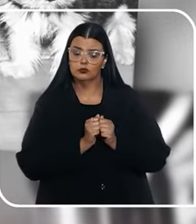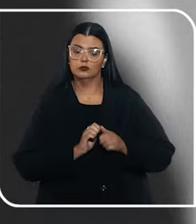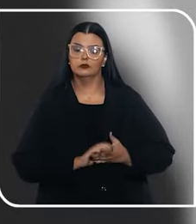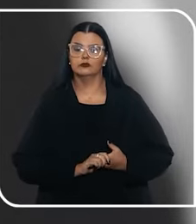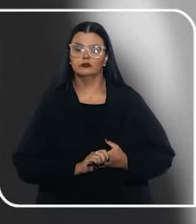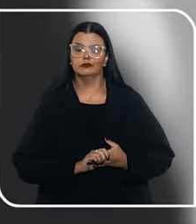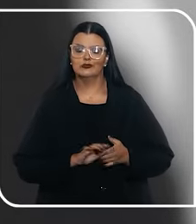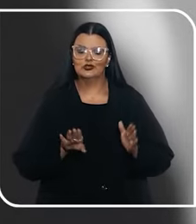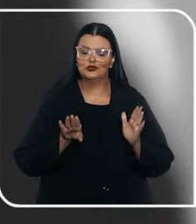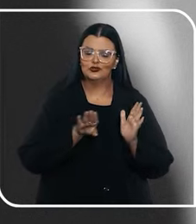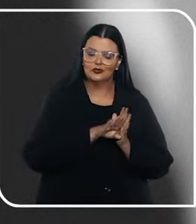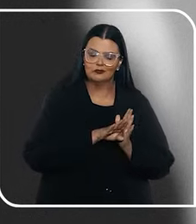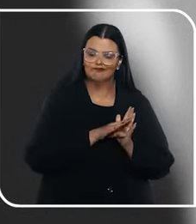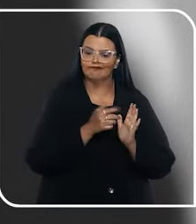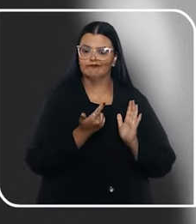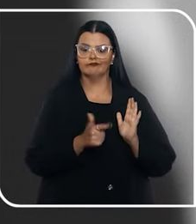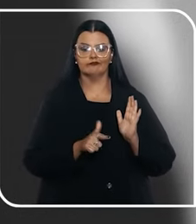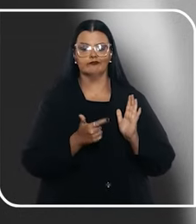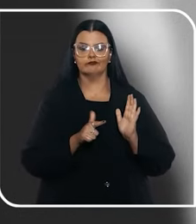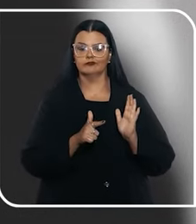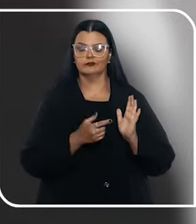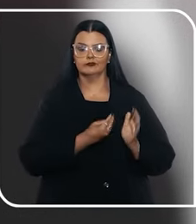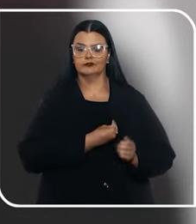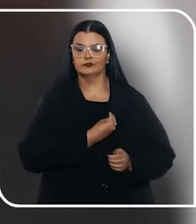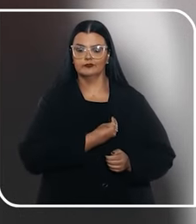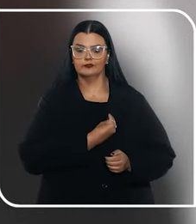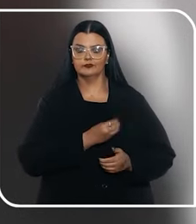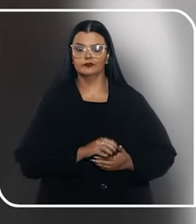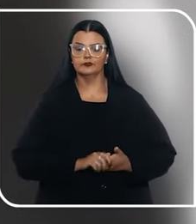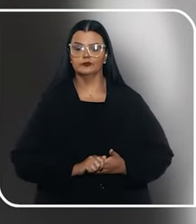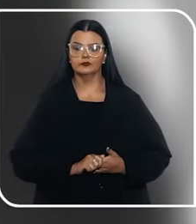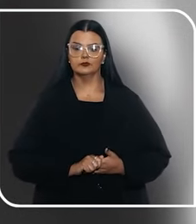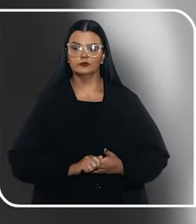um belo dia quando eu cheguei ela não estava mais lá.